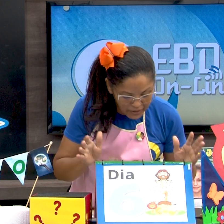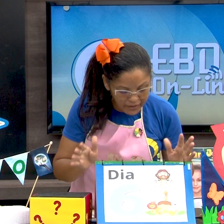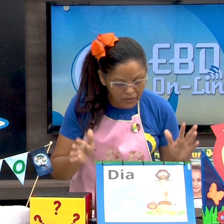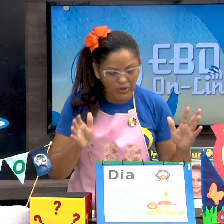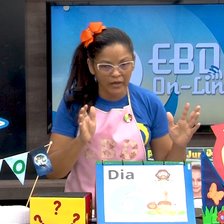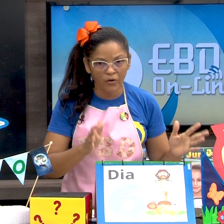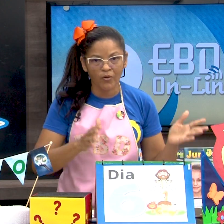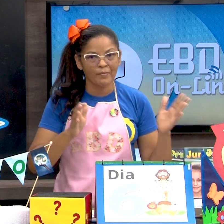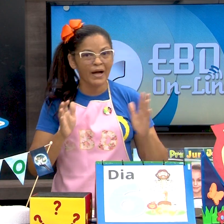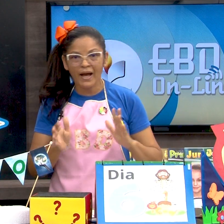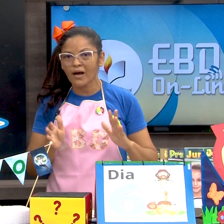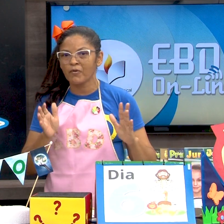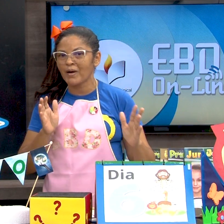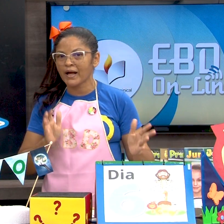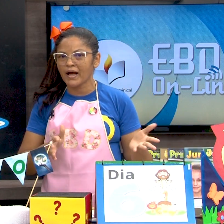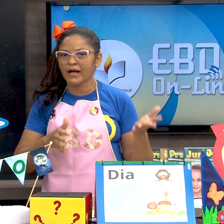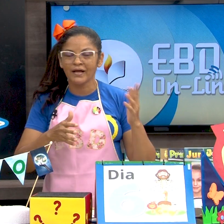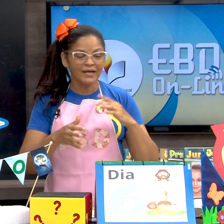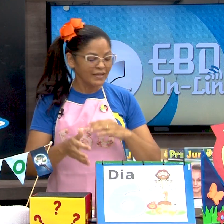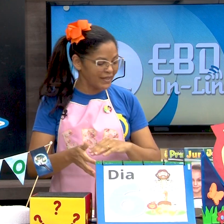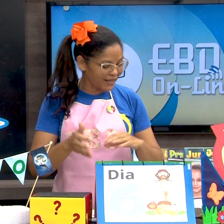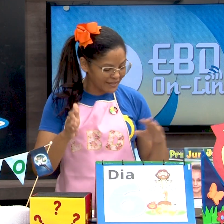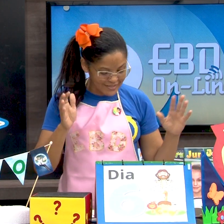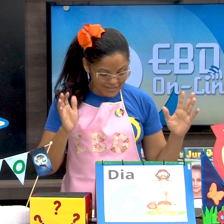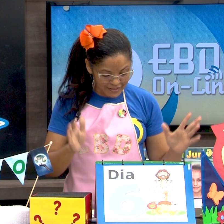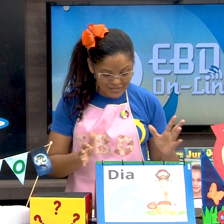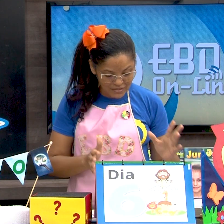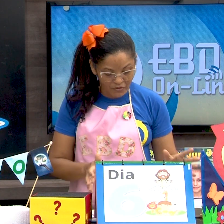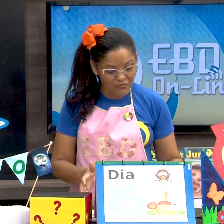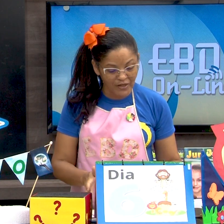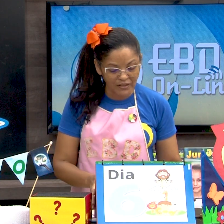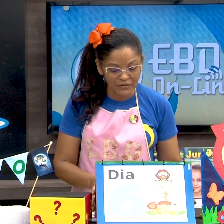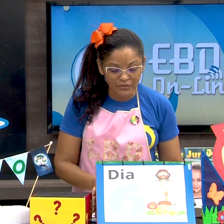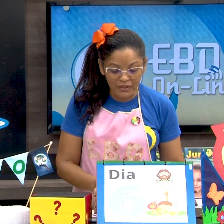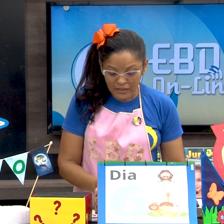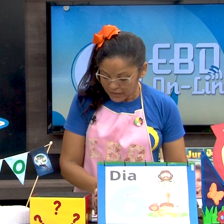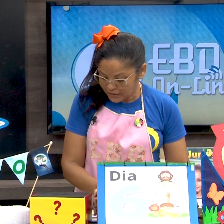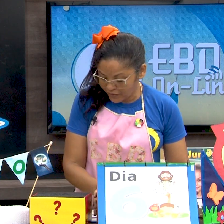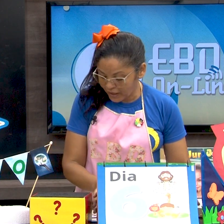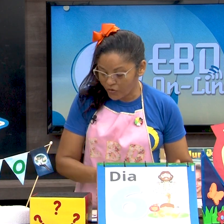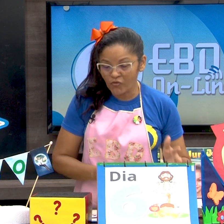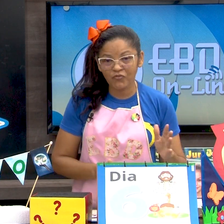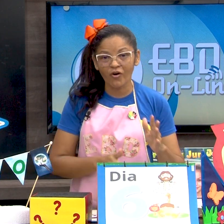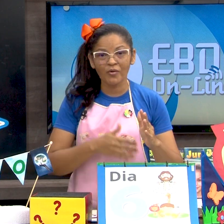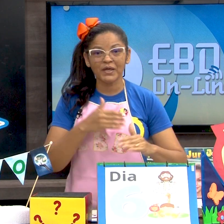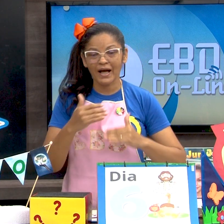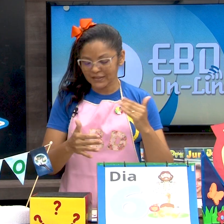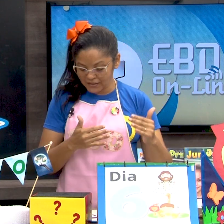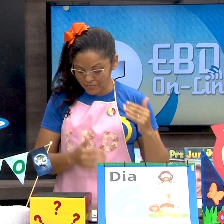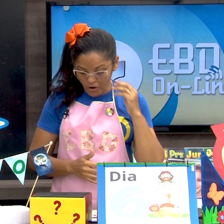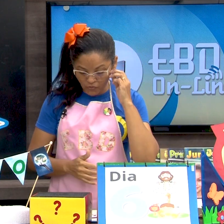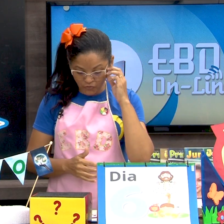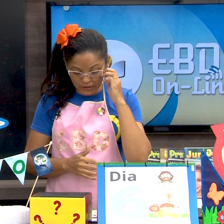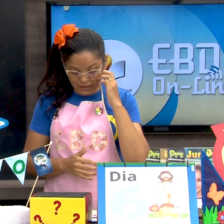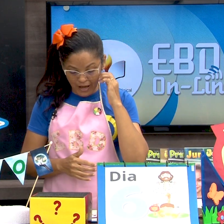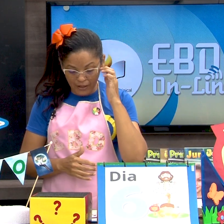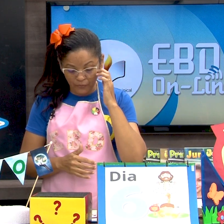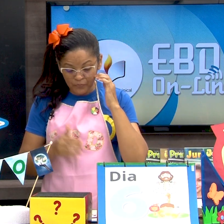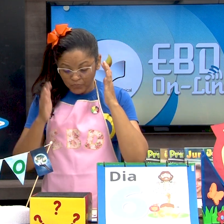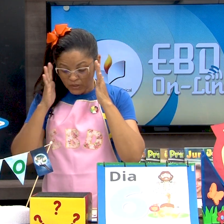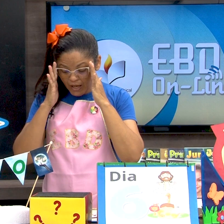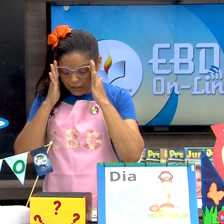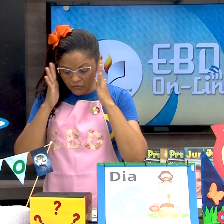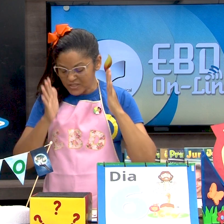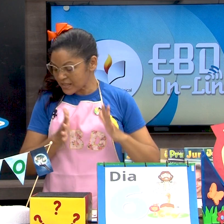parceiro leão e leoa macaco e macaca e ali as crianças vão falando não é conforme cada animal que foi